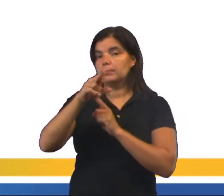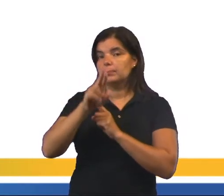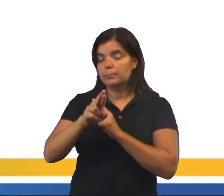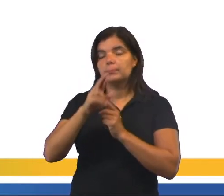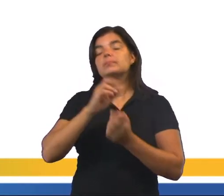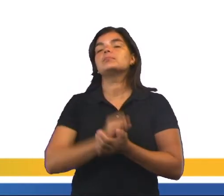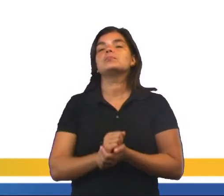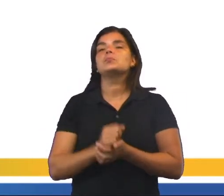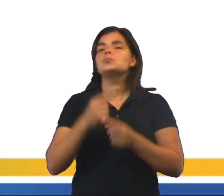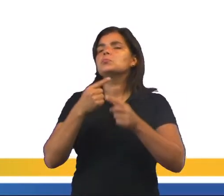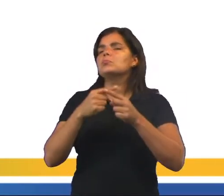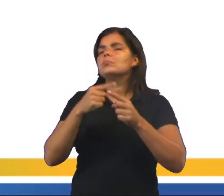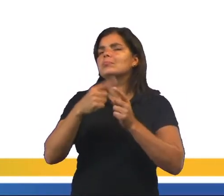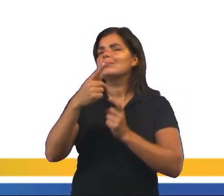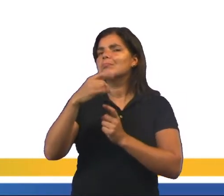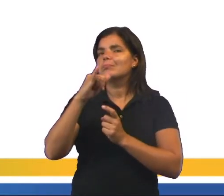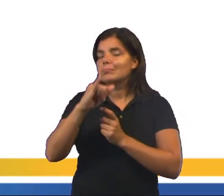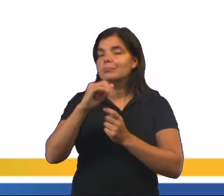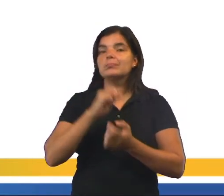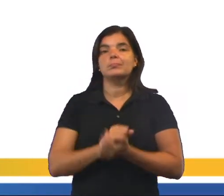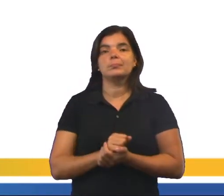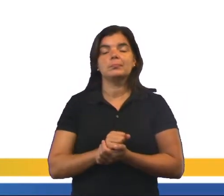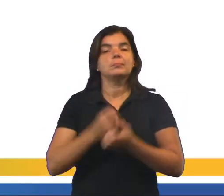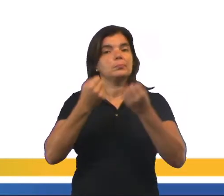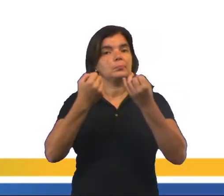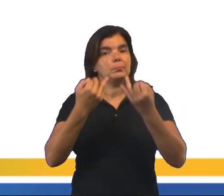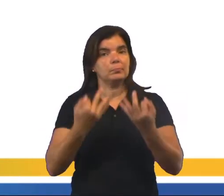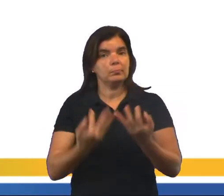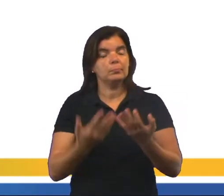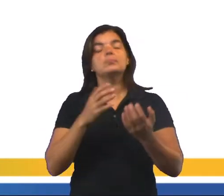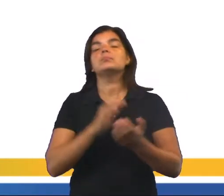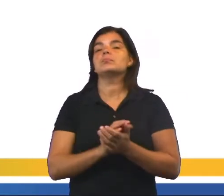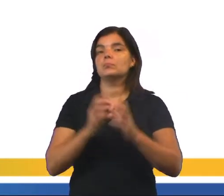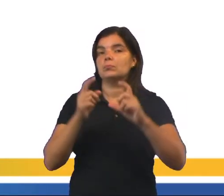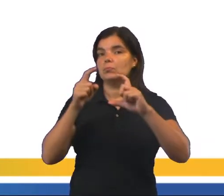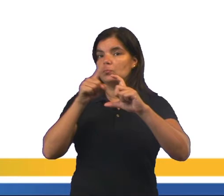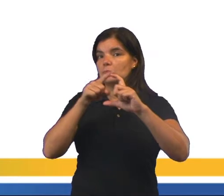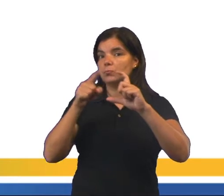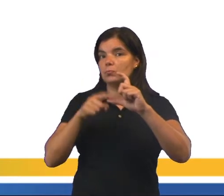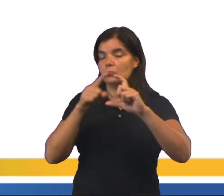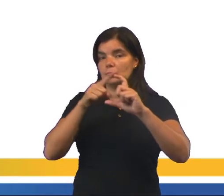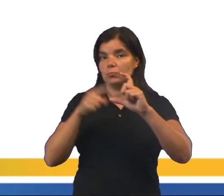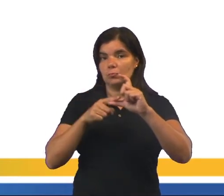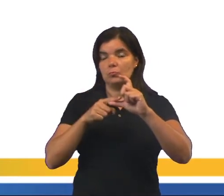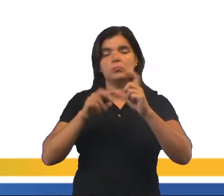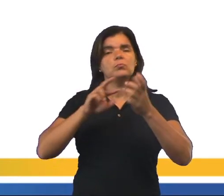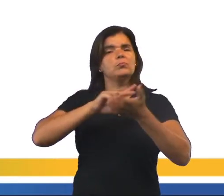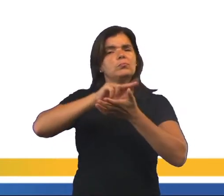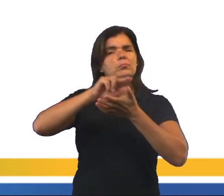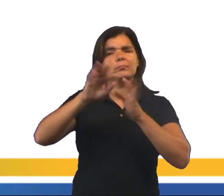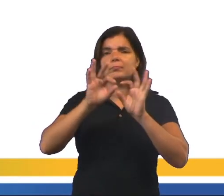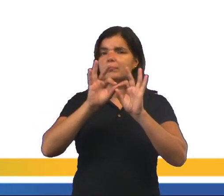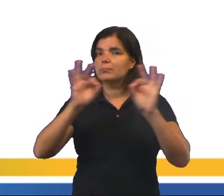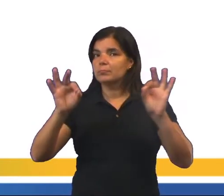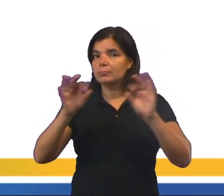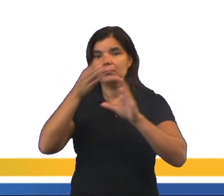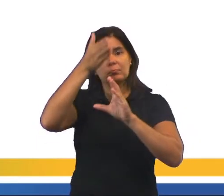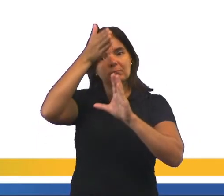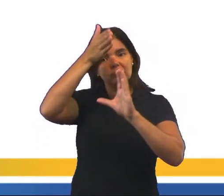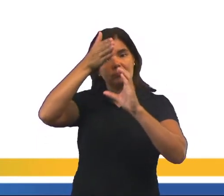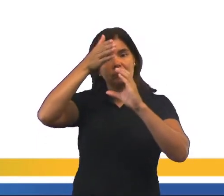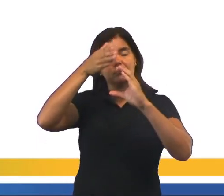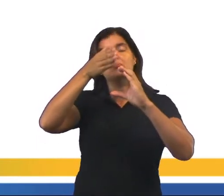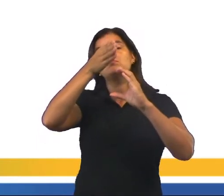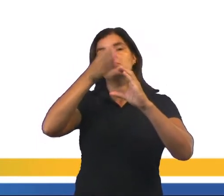r. Por que esse π, pessoal? Porque, como eu falei, a circunferência não existe só um tamanho, existe infinitos tamanhos, né? Pode ser vários tipos